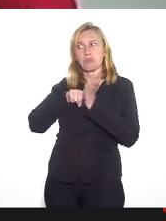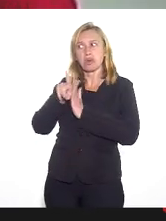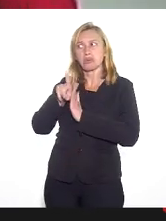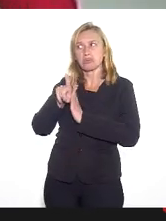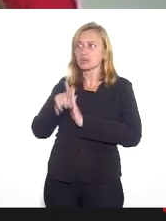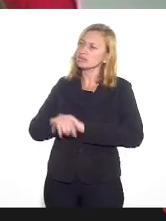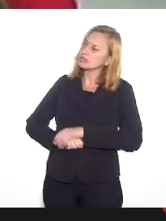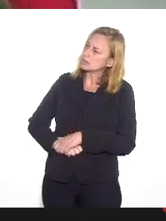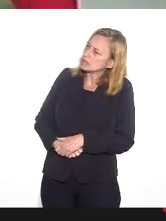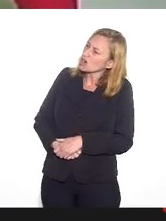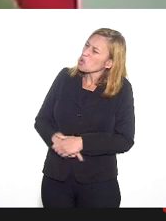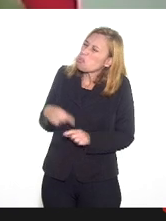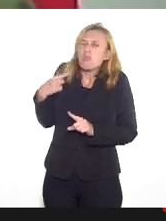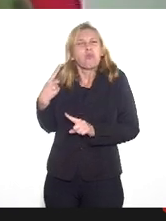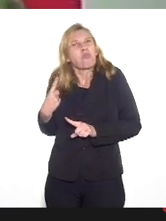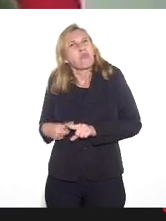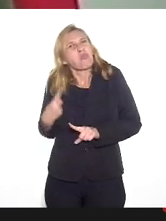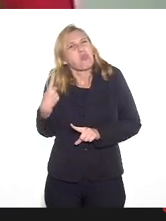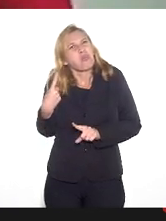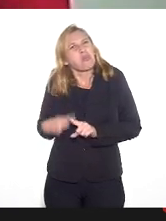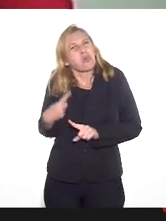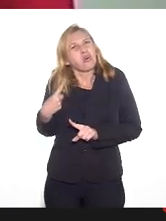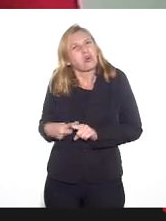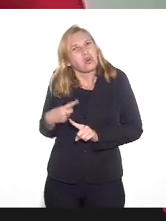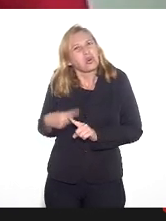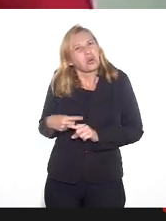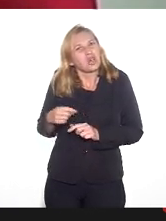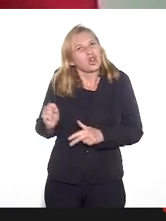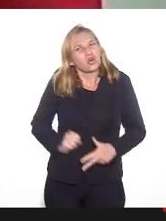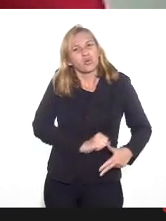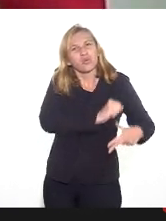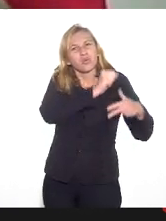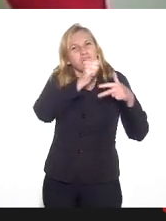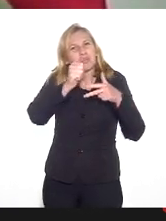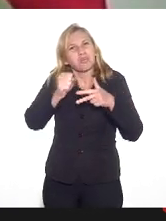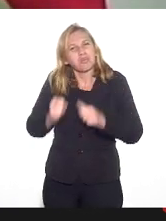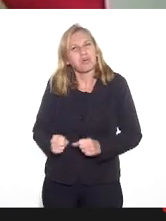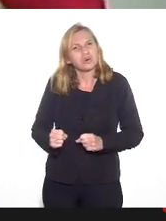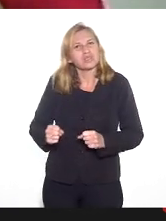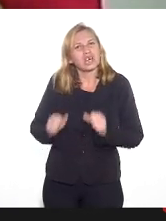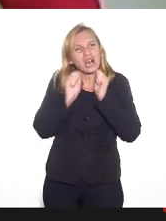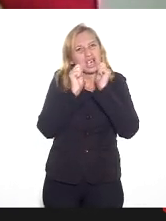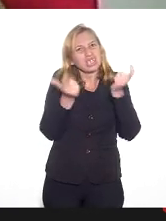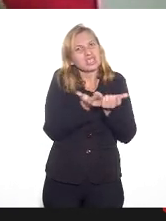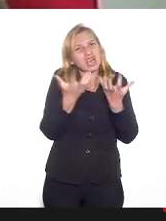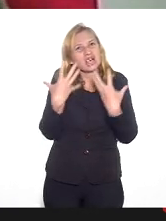perguntando por que o Poder Legislativo tem que aceitar